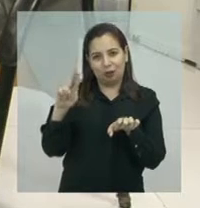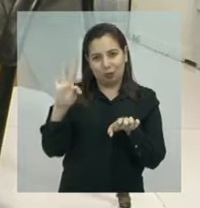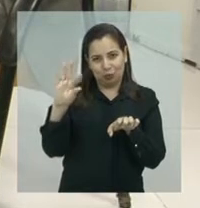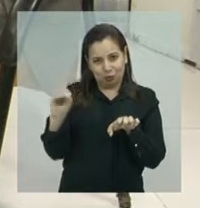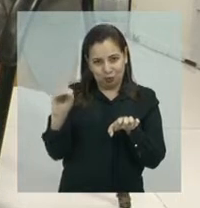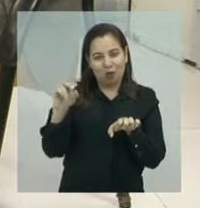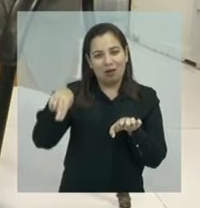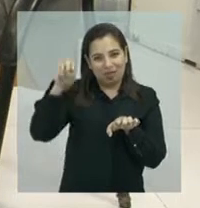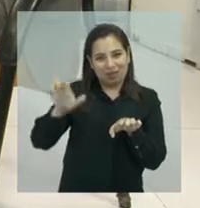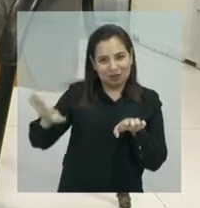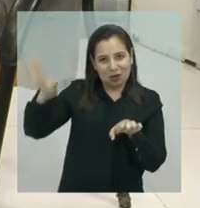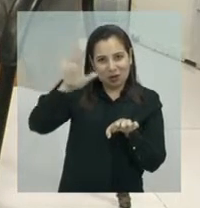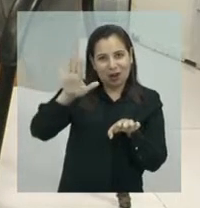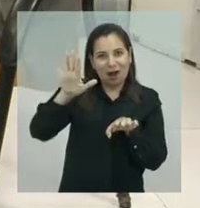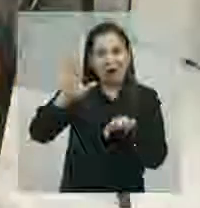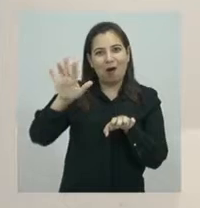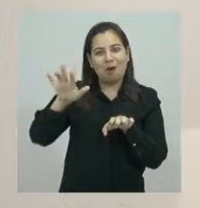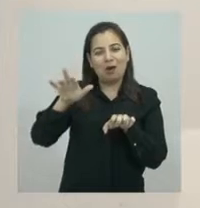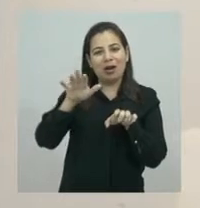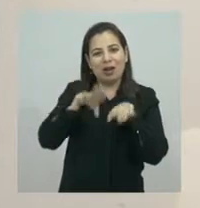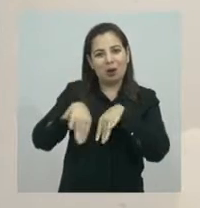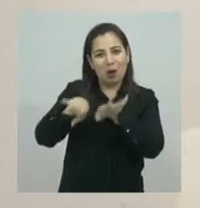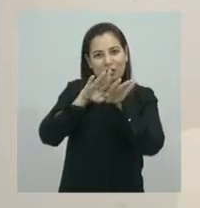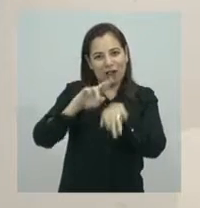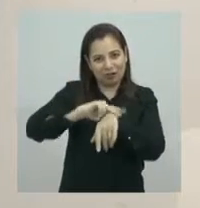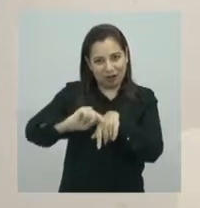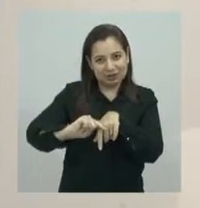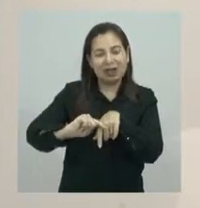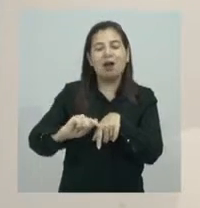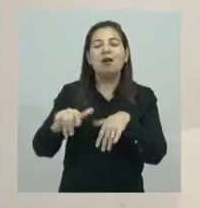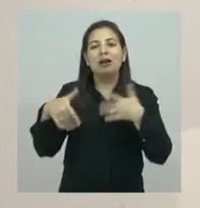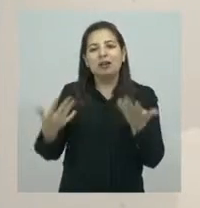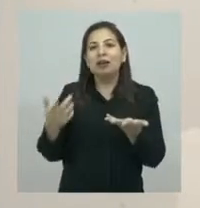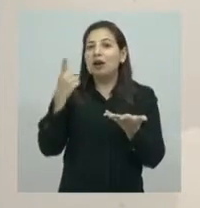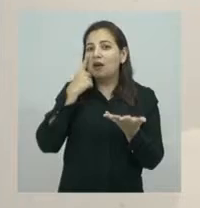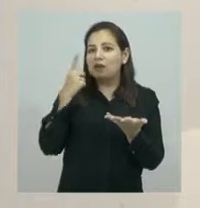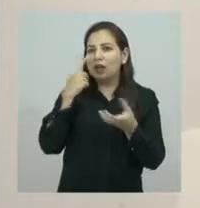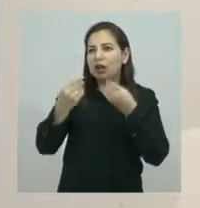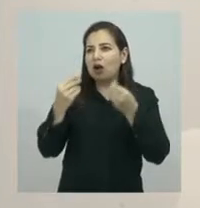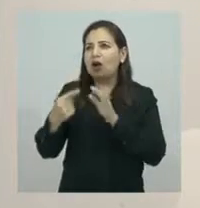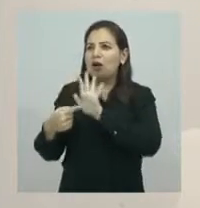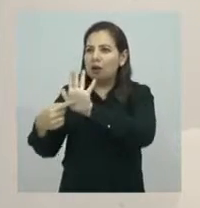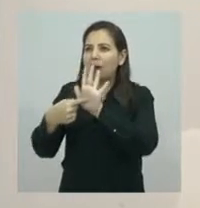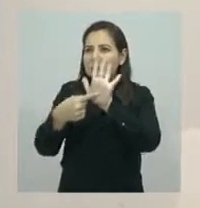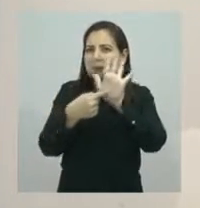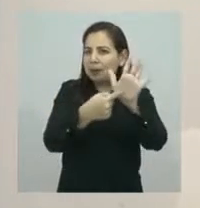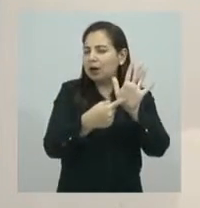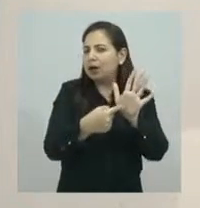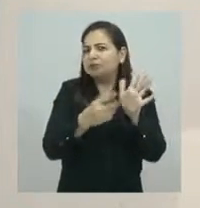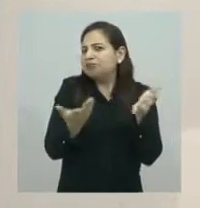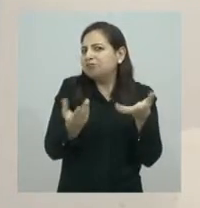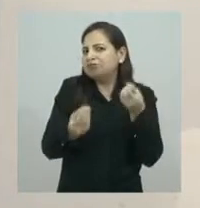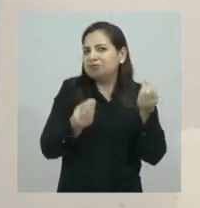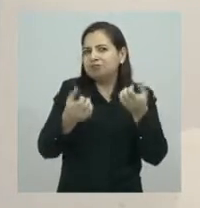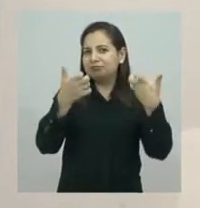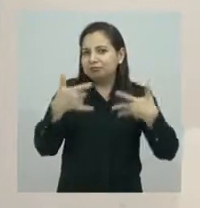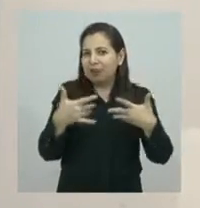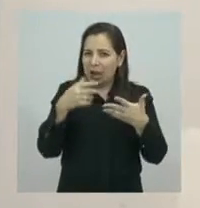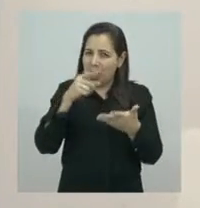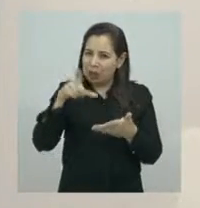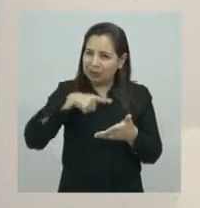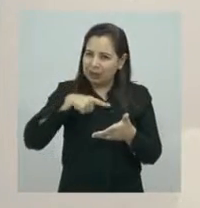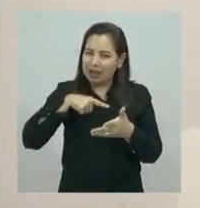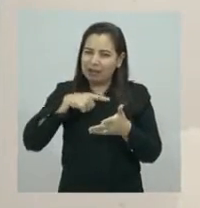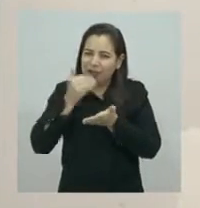zero? Não partiu tudo do zero. Essa questão da regulamentação, todas as entidades que militam